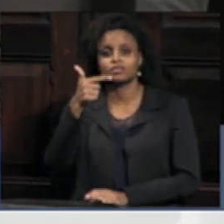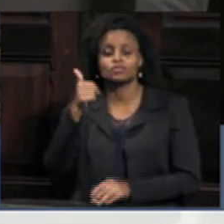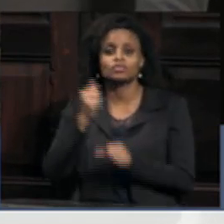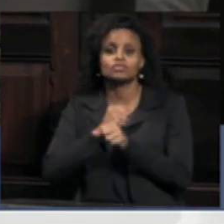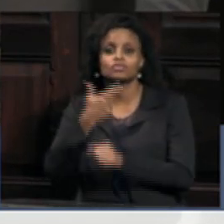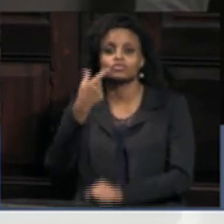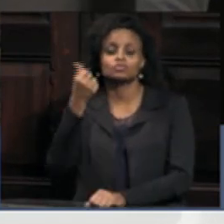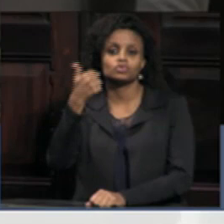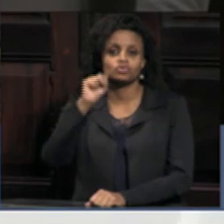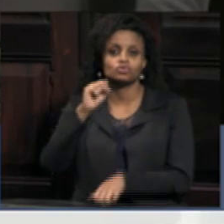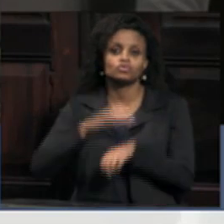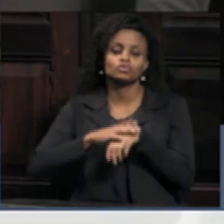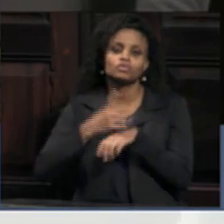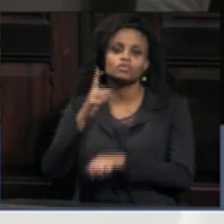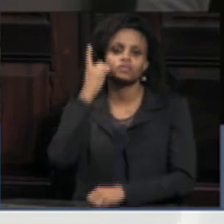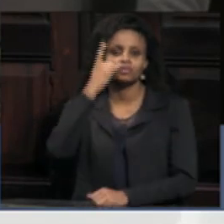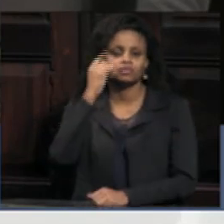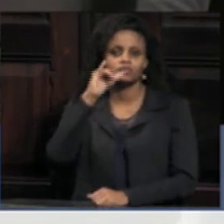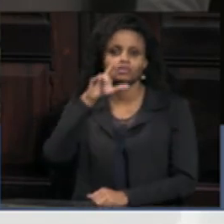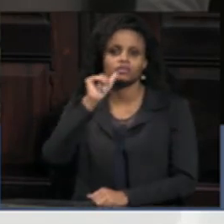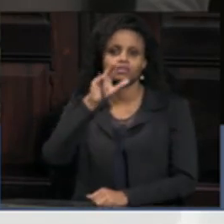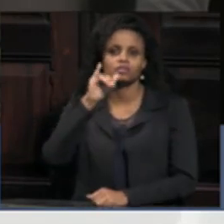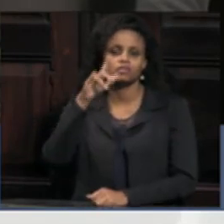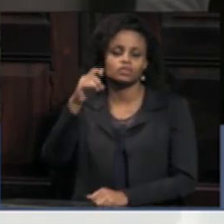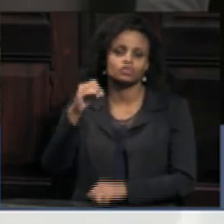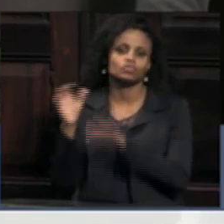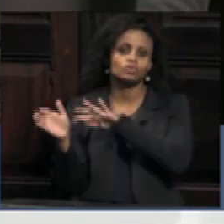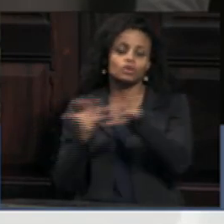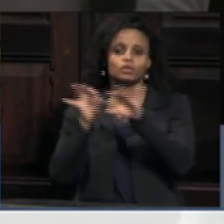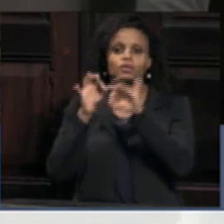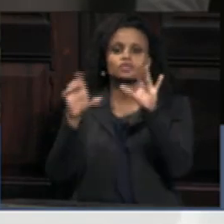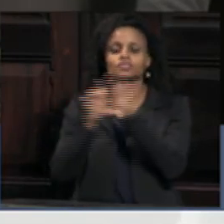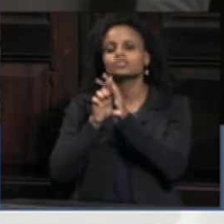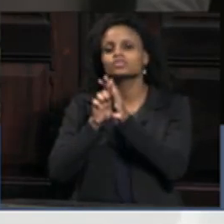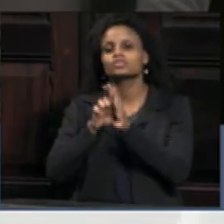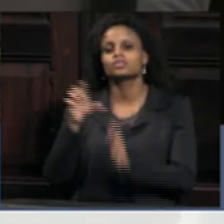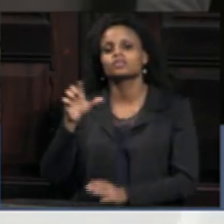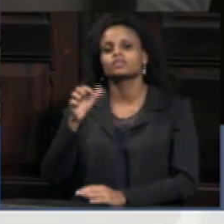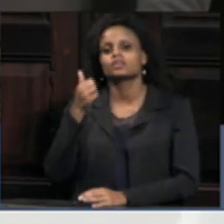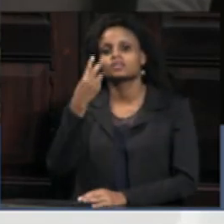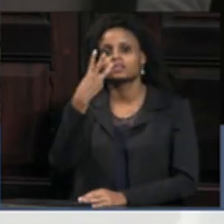4012A/2018, autoria do deputado Iranildo Campos. Veto total oposto ao projeto de lei